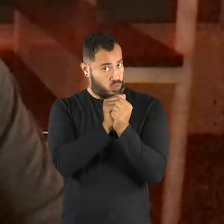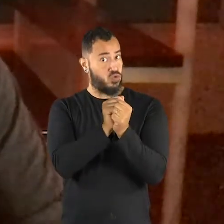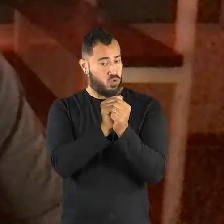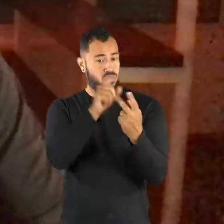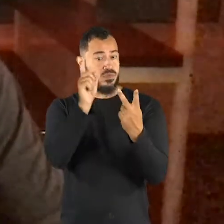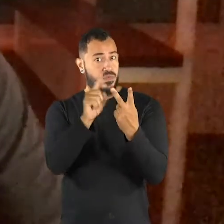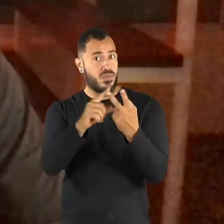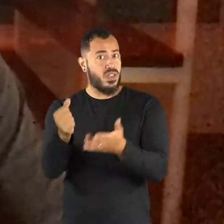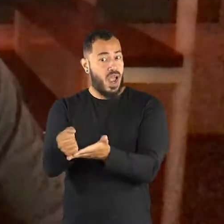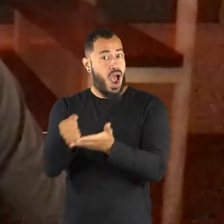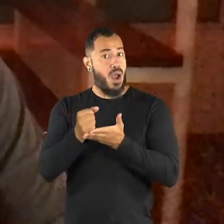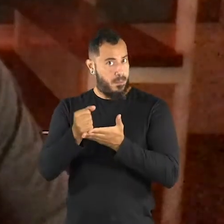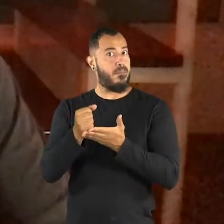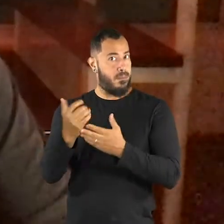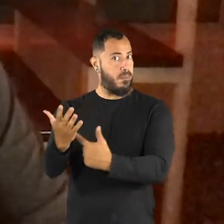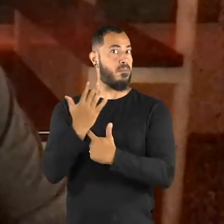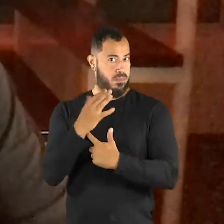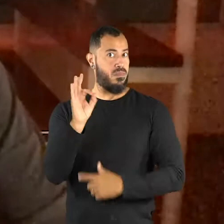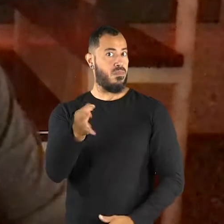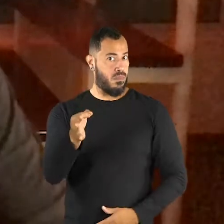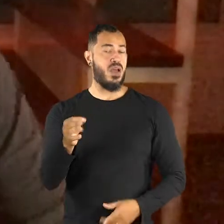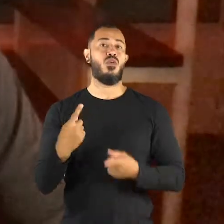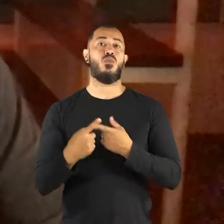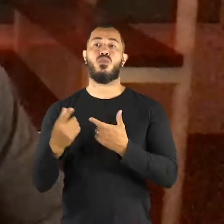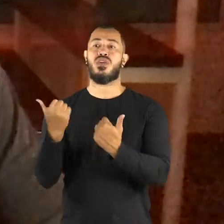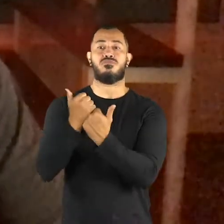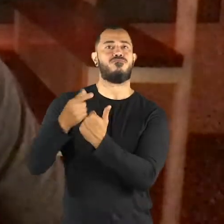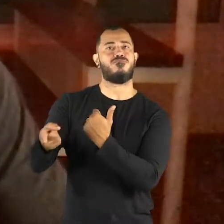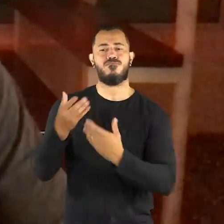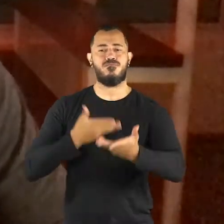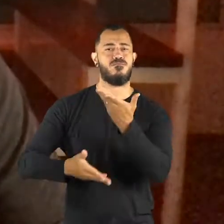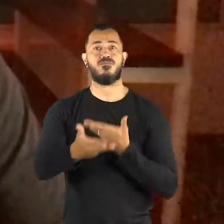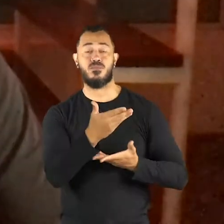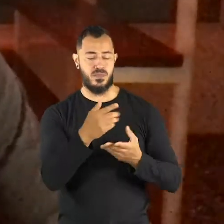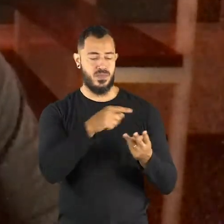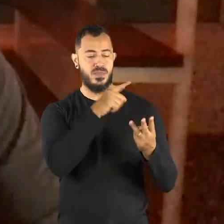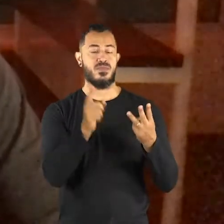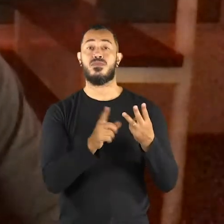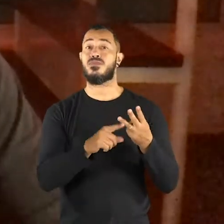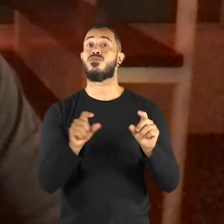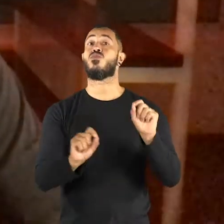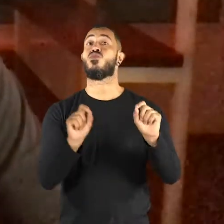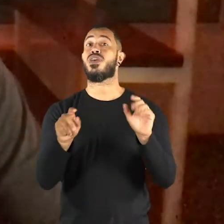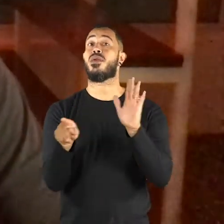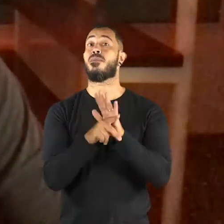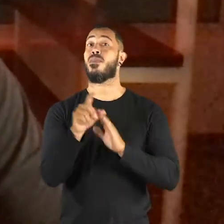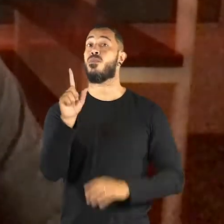de direção dando esse suporte aos diretores ou diretoras é muito interessante. Outra peça importante